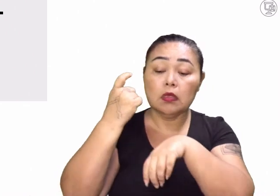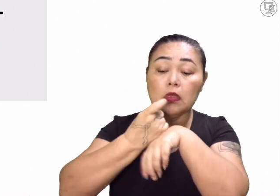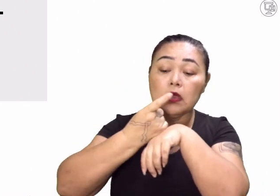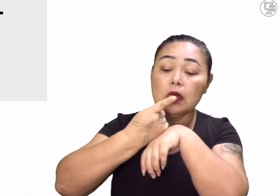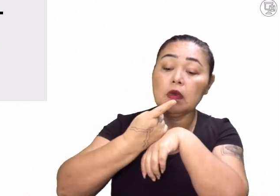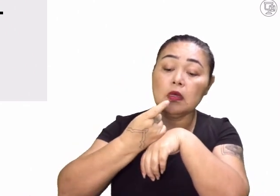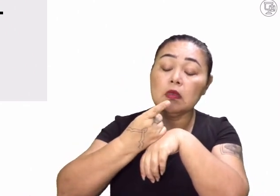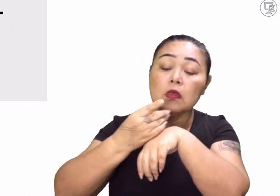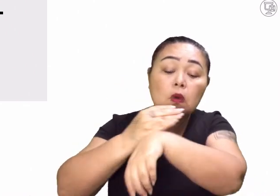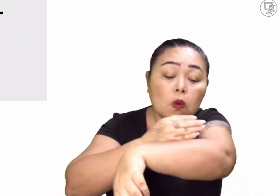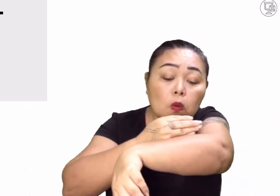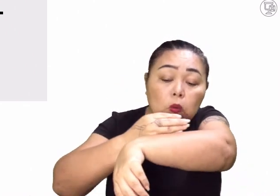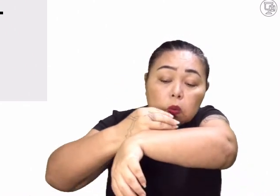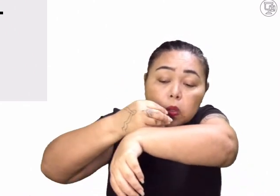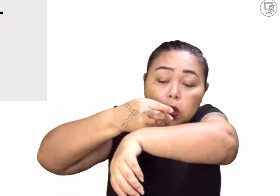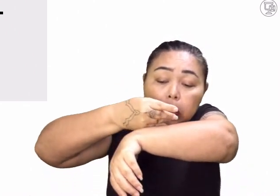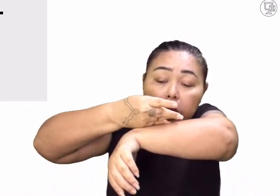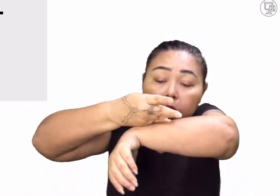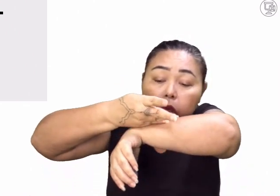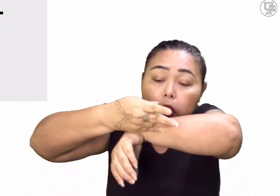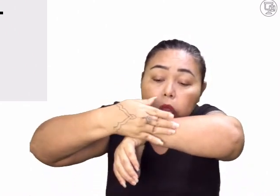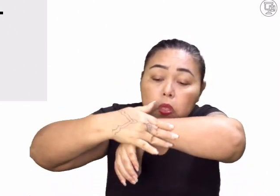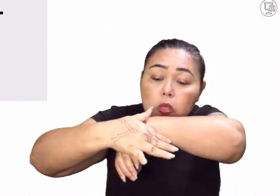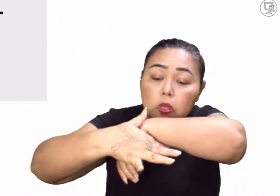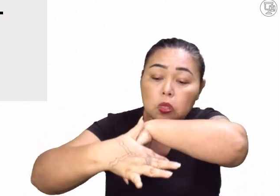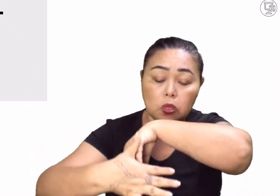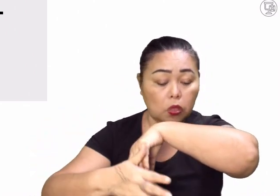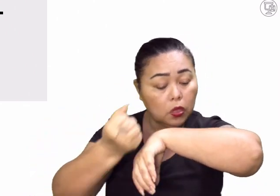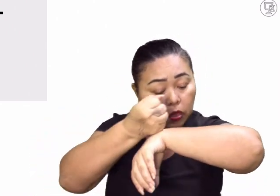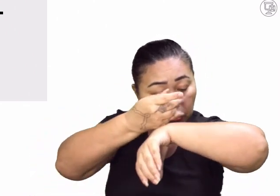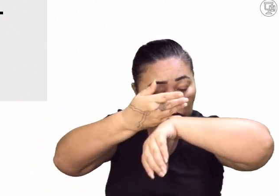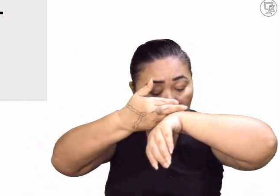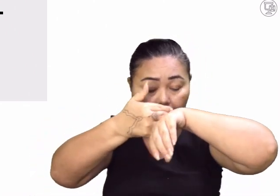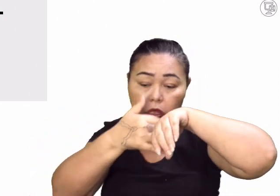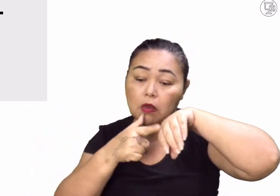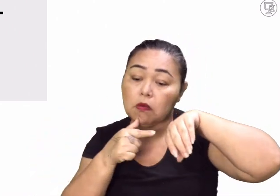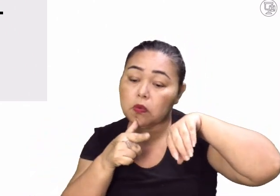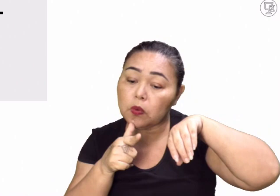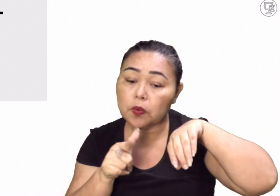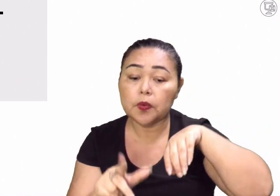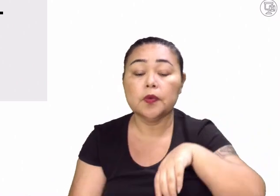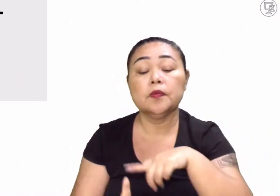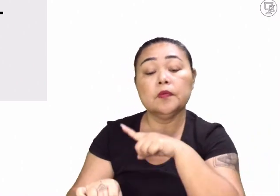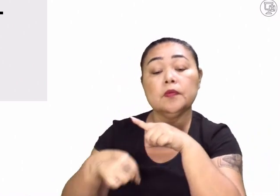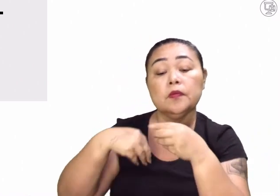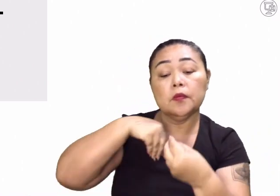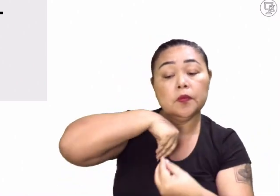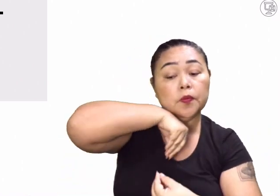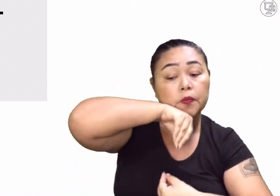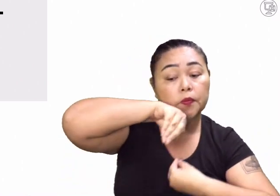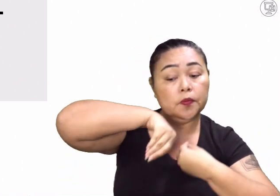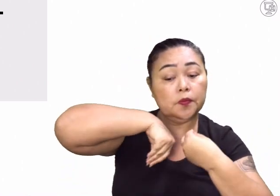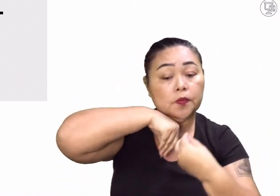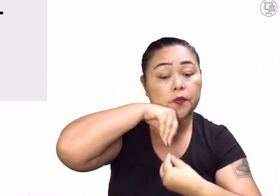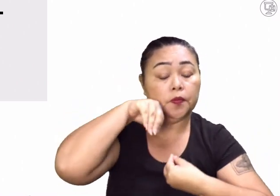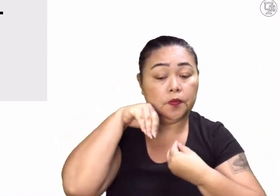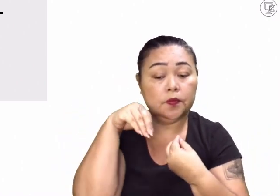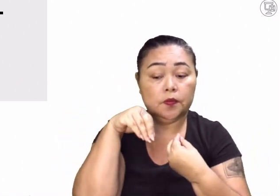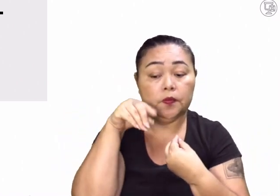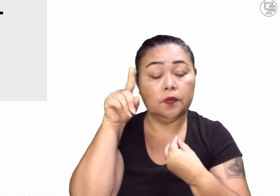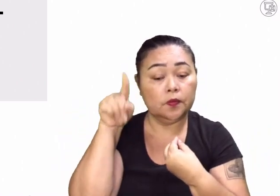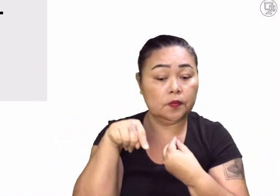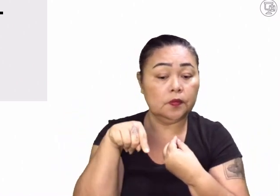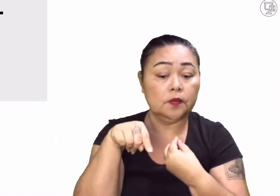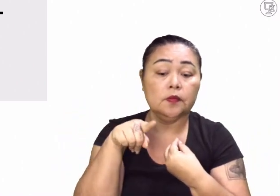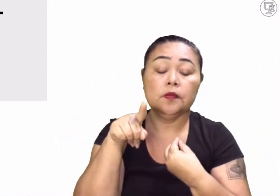do derretimento das calotas polares, de neve. E nós temos também o regime misto,